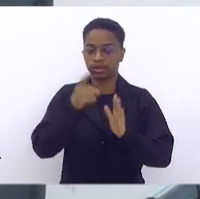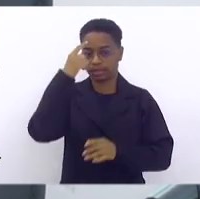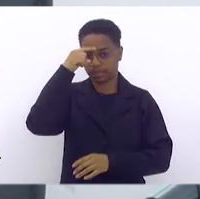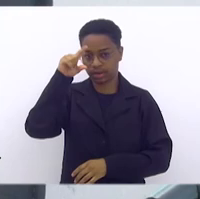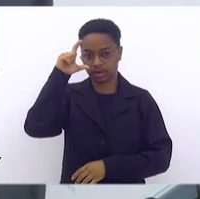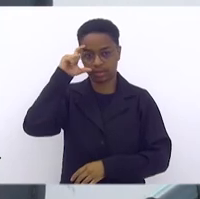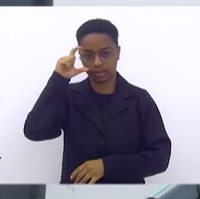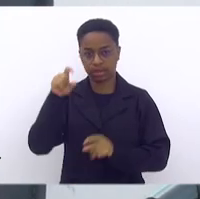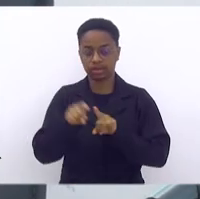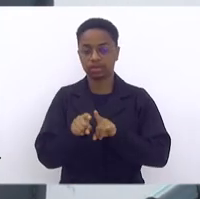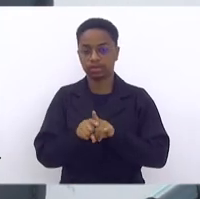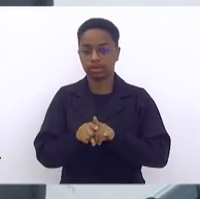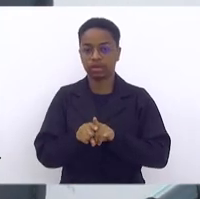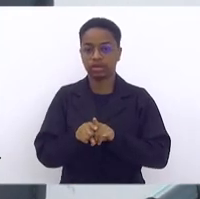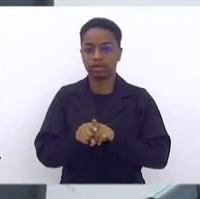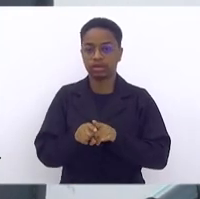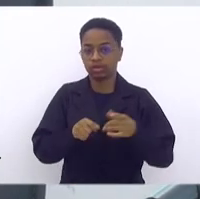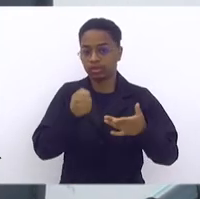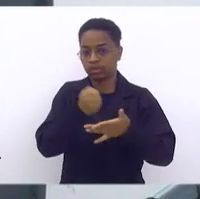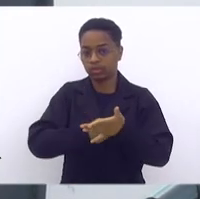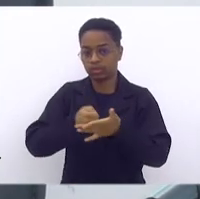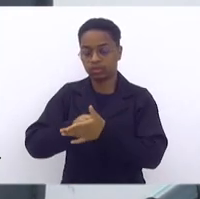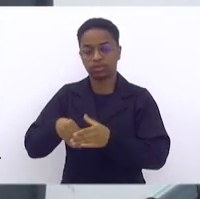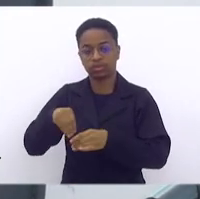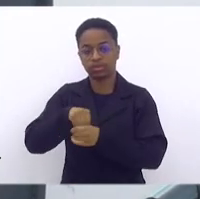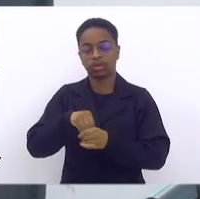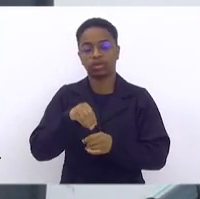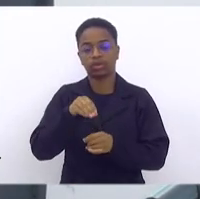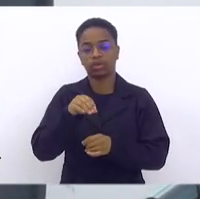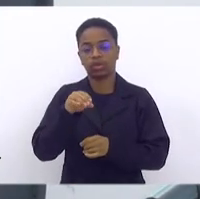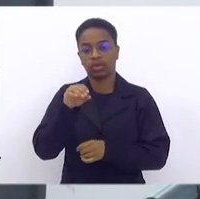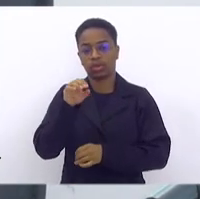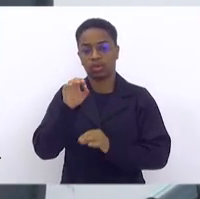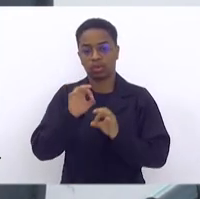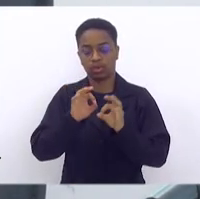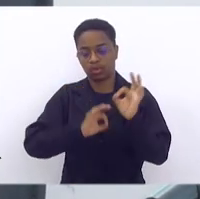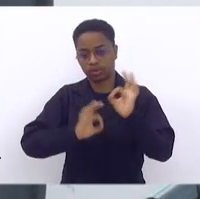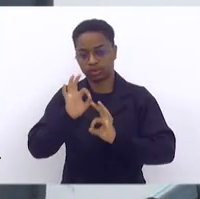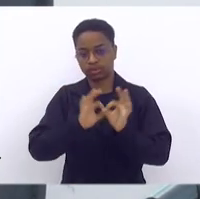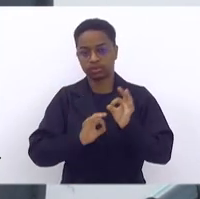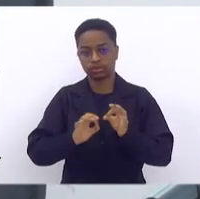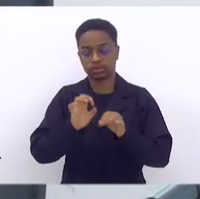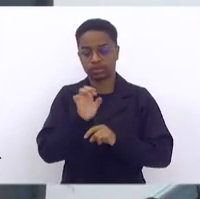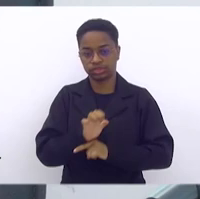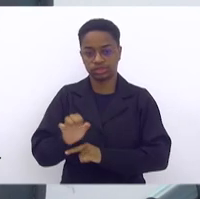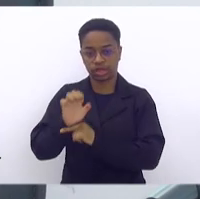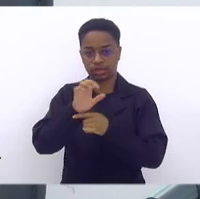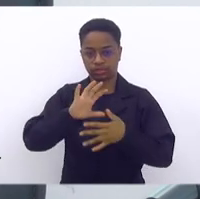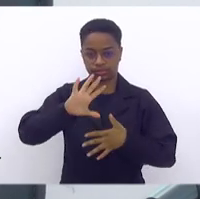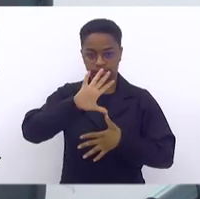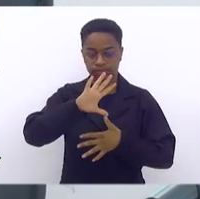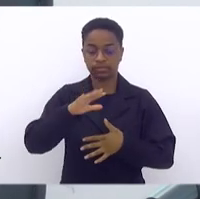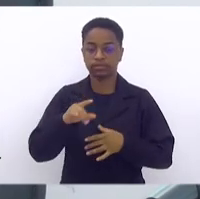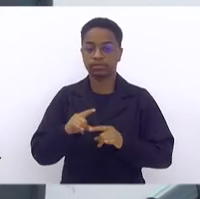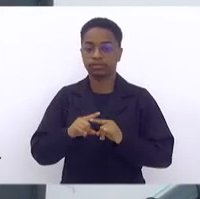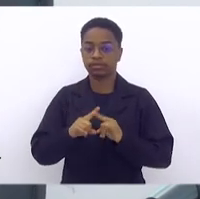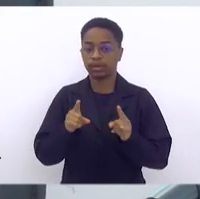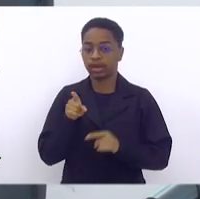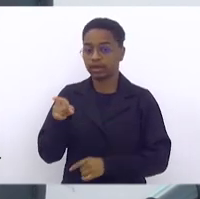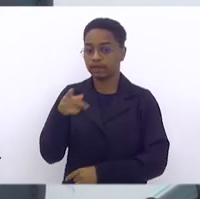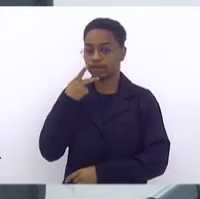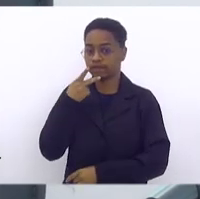lá na OEA, na Organização dos Estados Americanos. Quando o Dr. Rafael fala